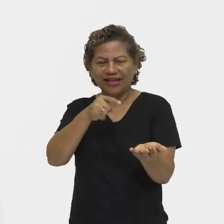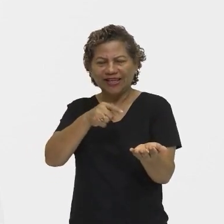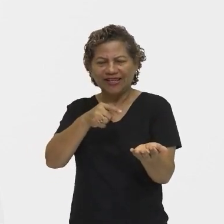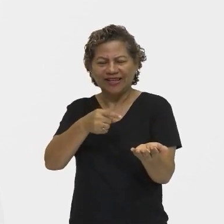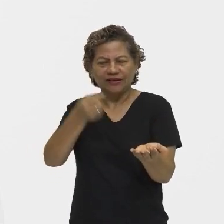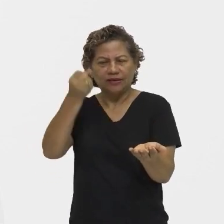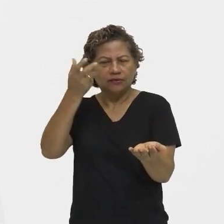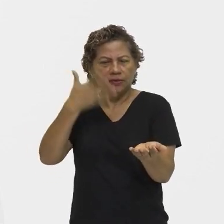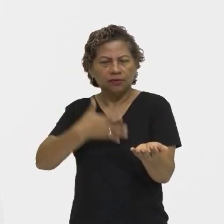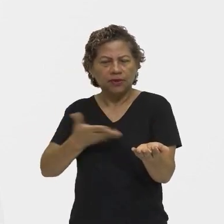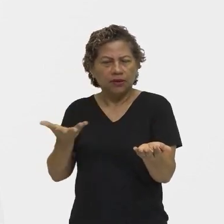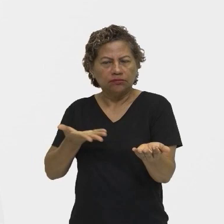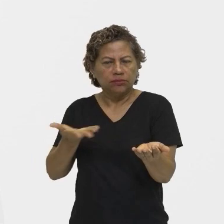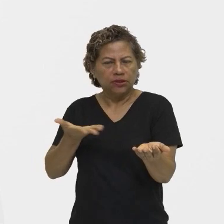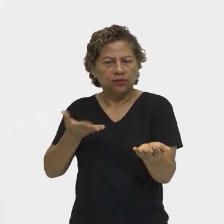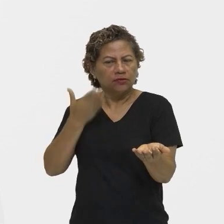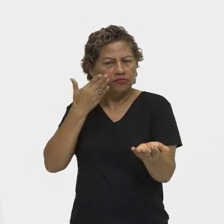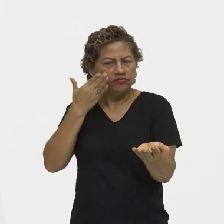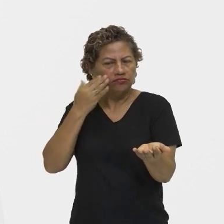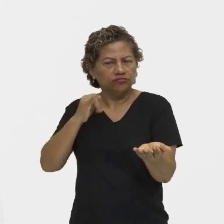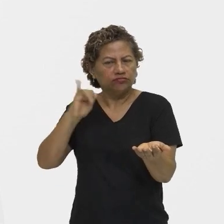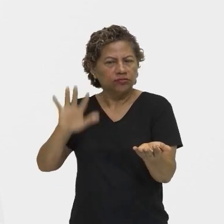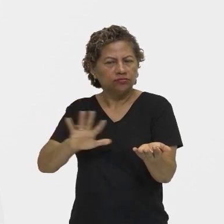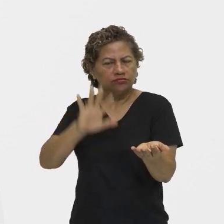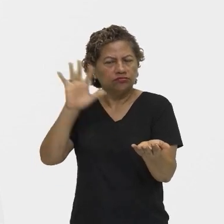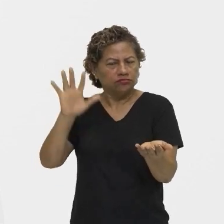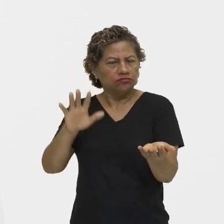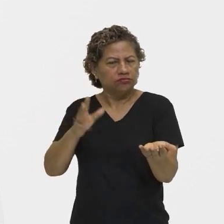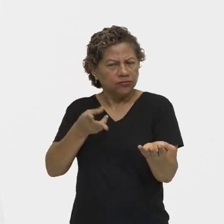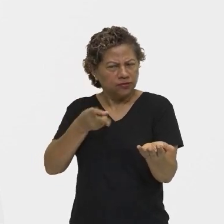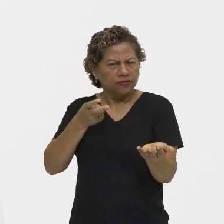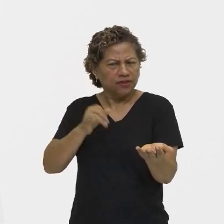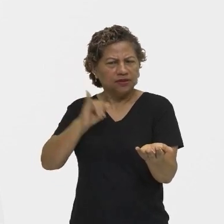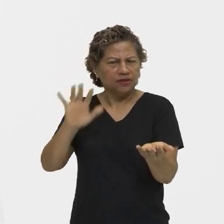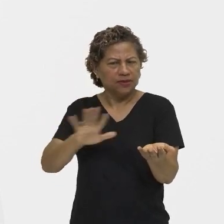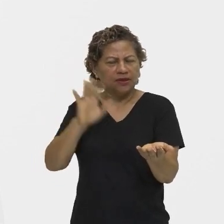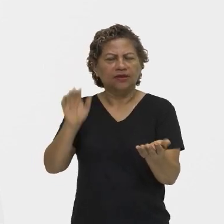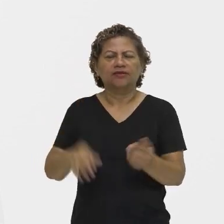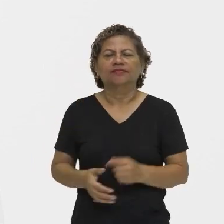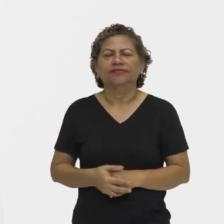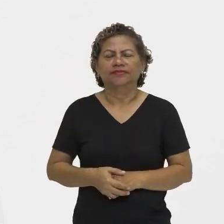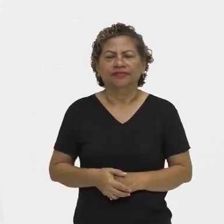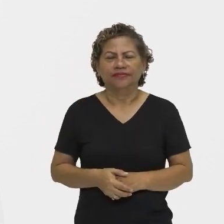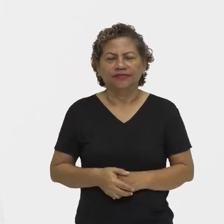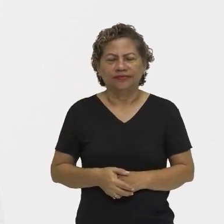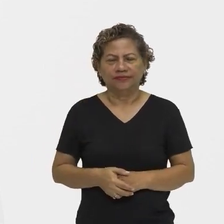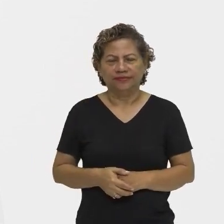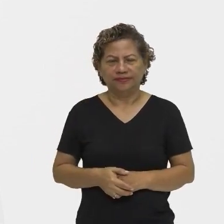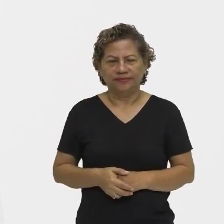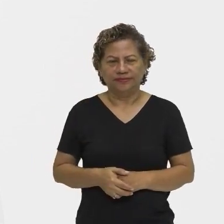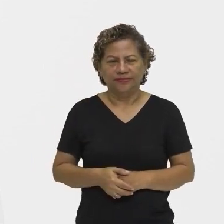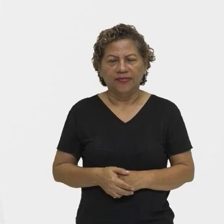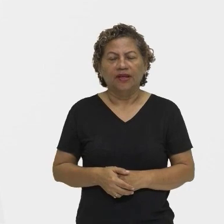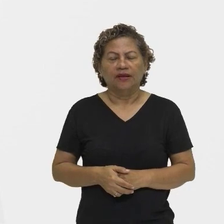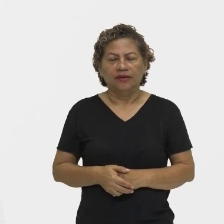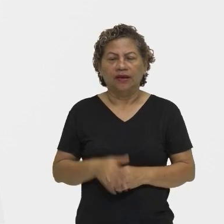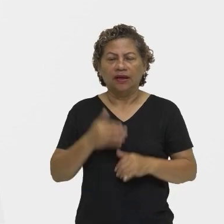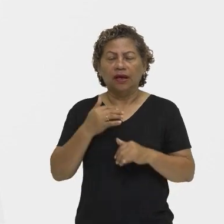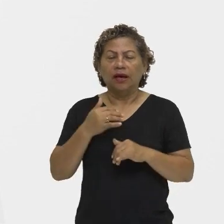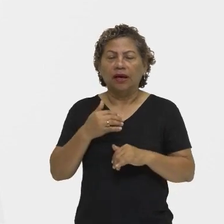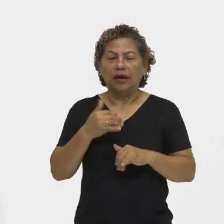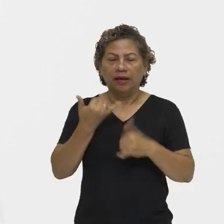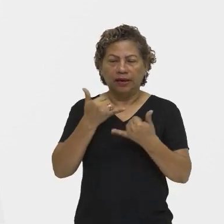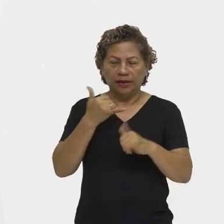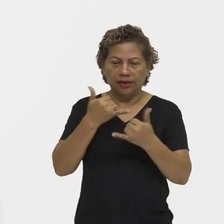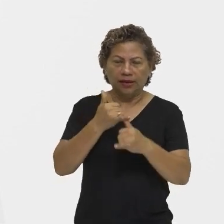aqui durante a aula. Você vê aí os grandes cataventos que nós temos representando a energia eólica. Nós